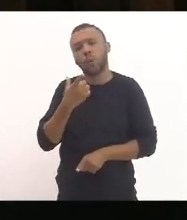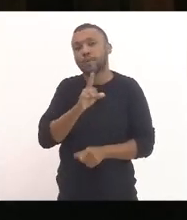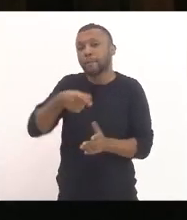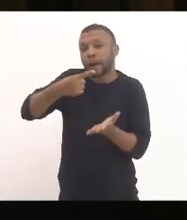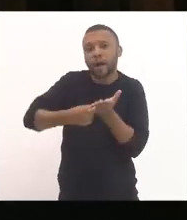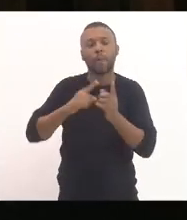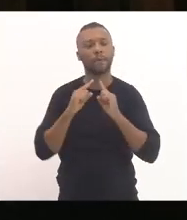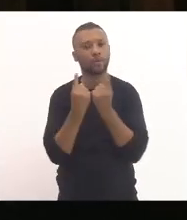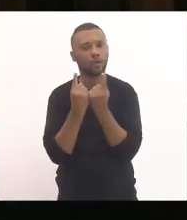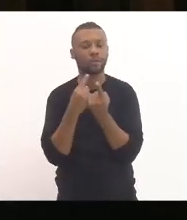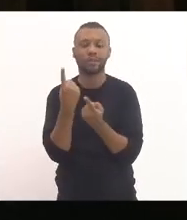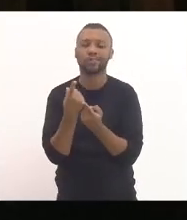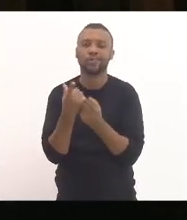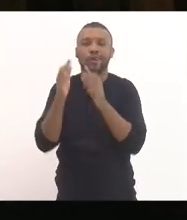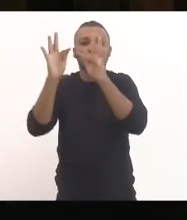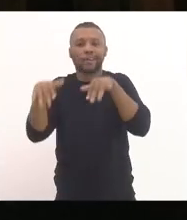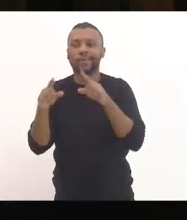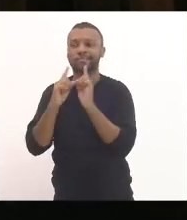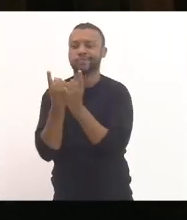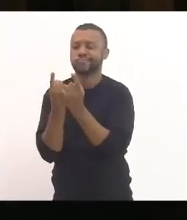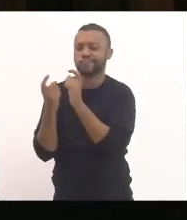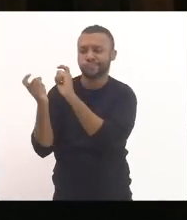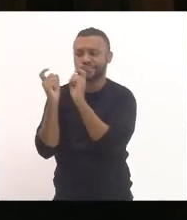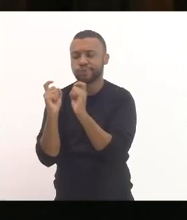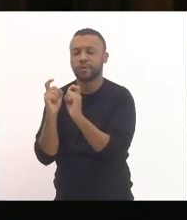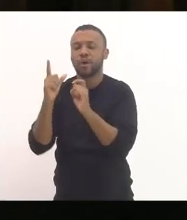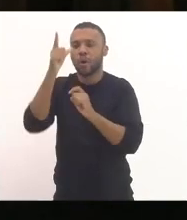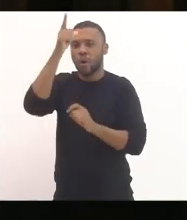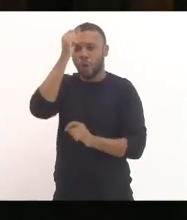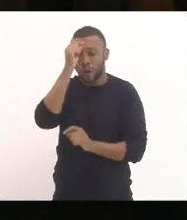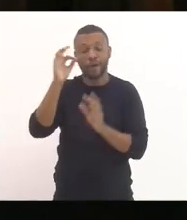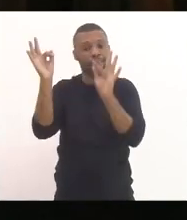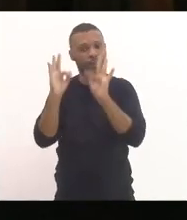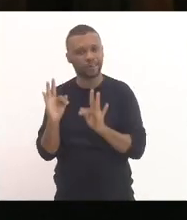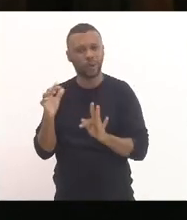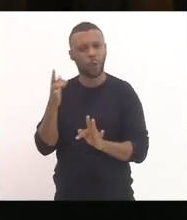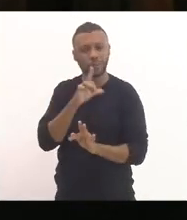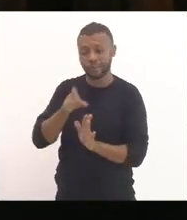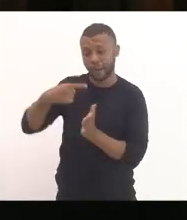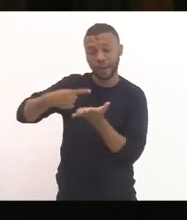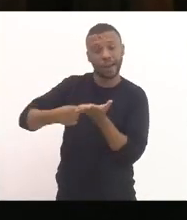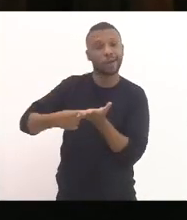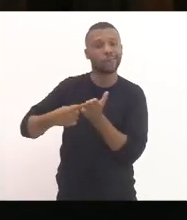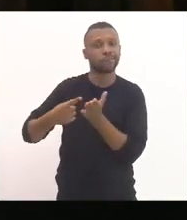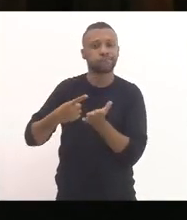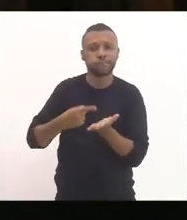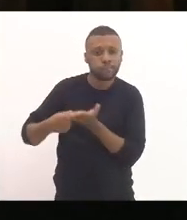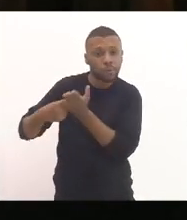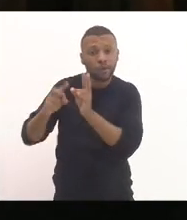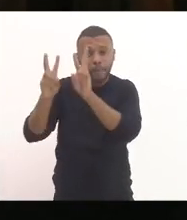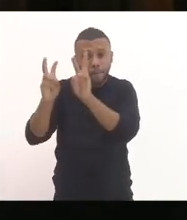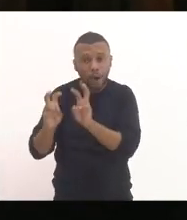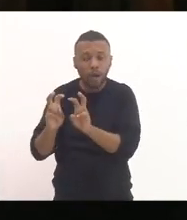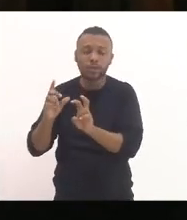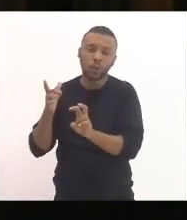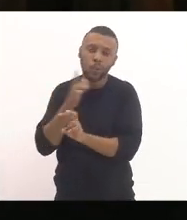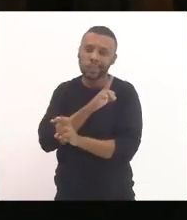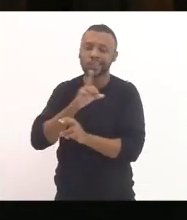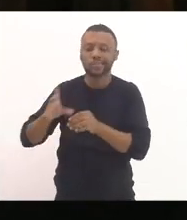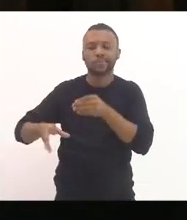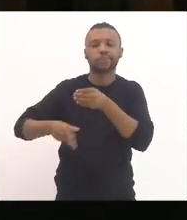realmente felizes por conseguimos uma agenda com o nosso governador de estado para tratarmos do assunto da reposição